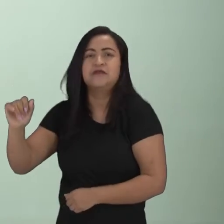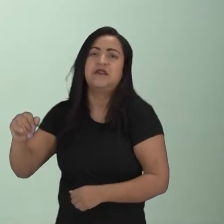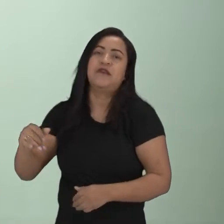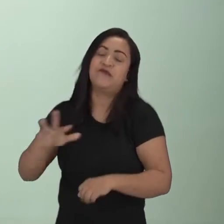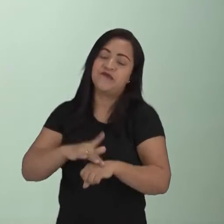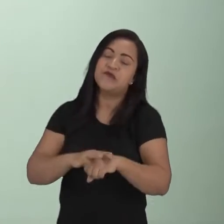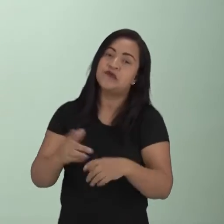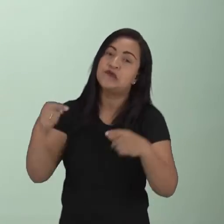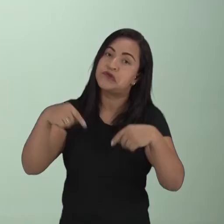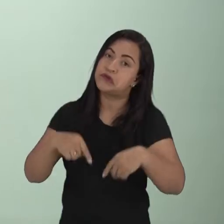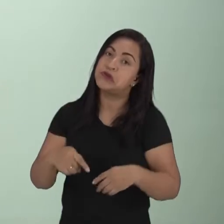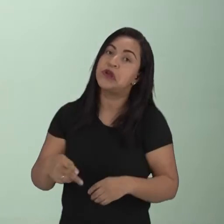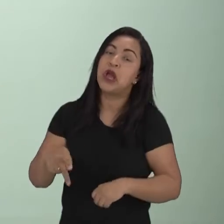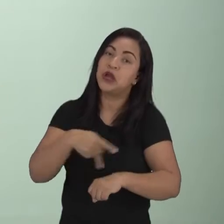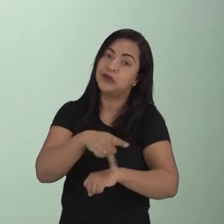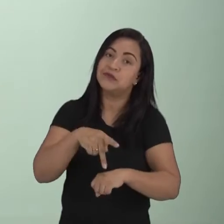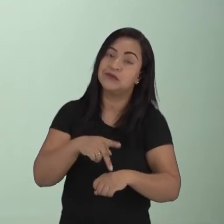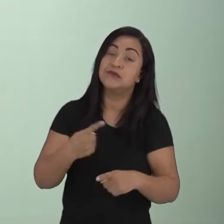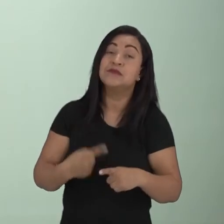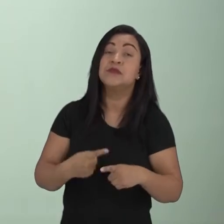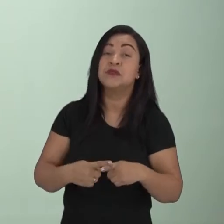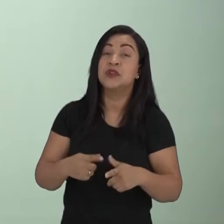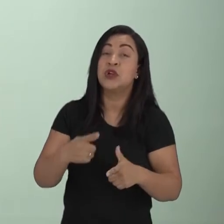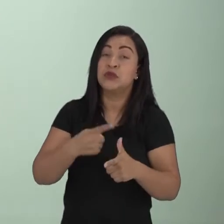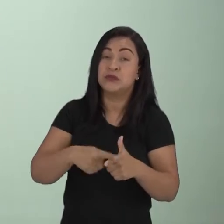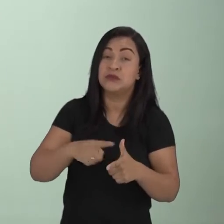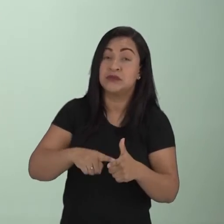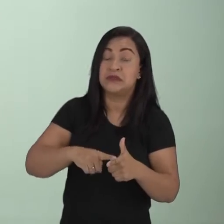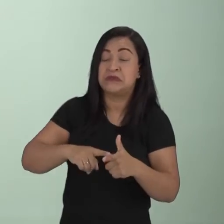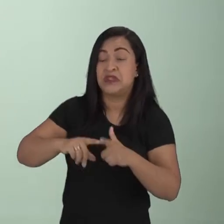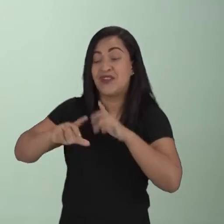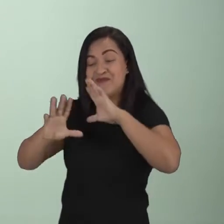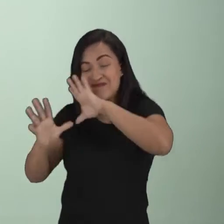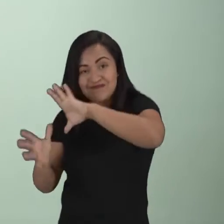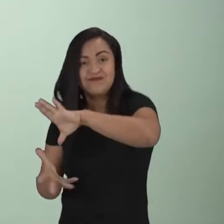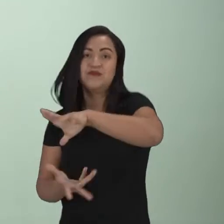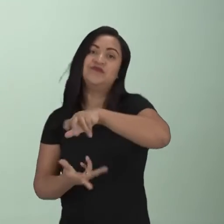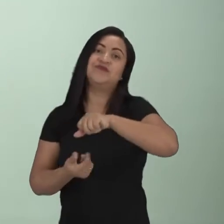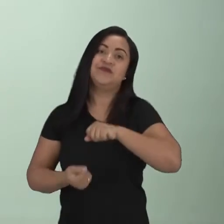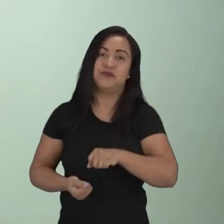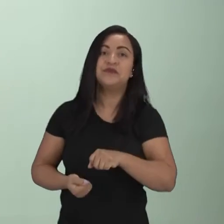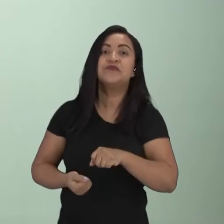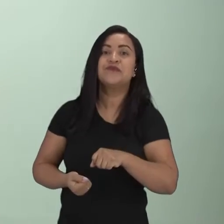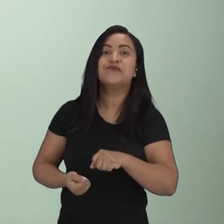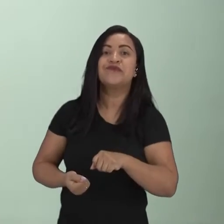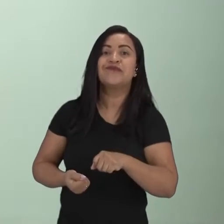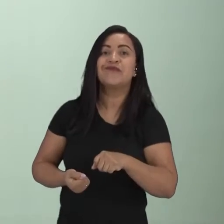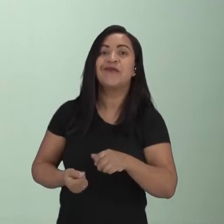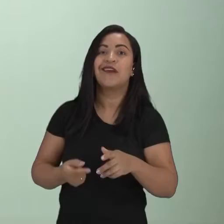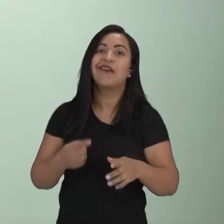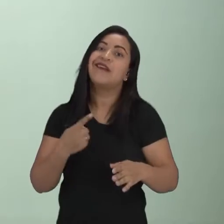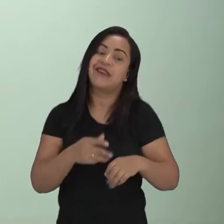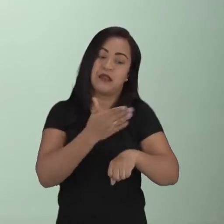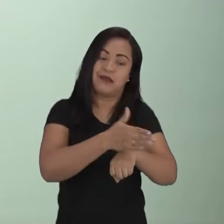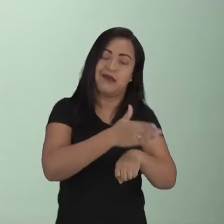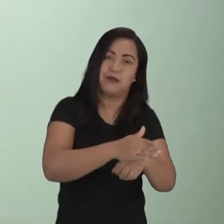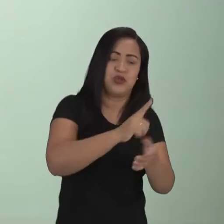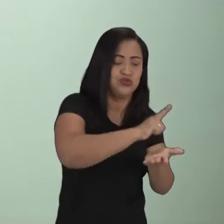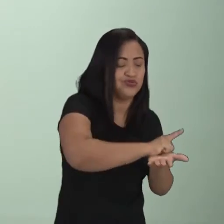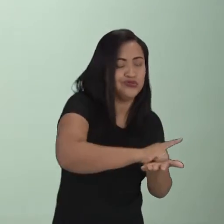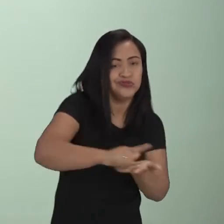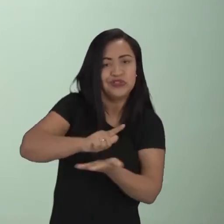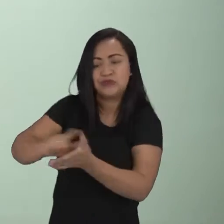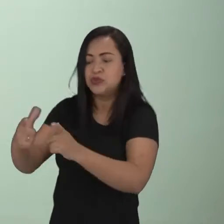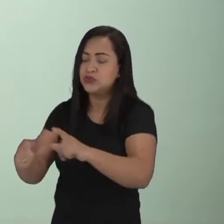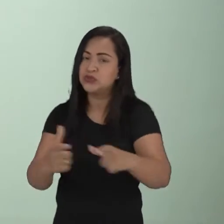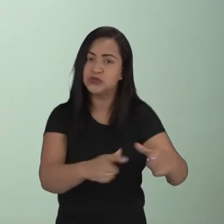males, já que são uma problemática de caráter internacional e de características sanitaristas, né? E isso é algo